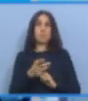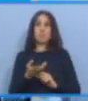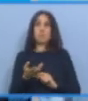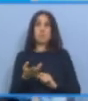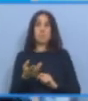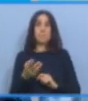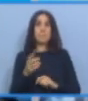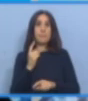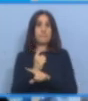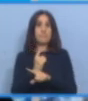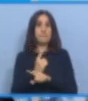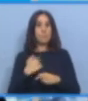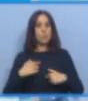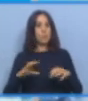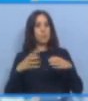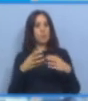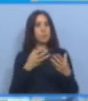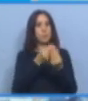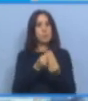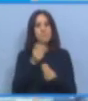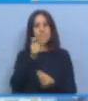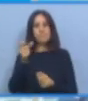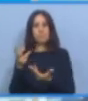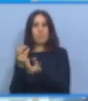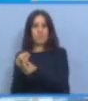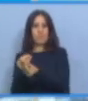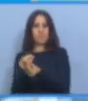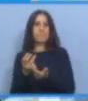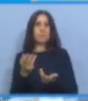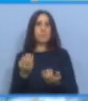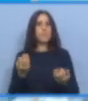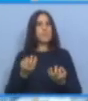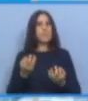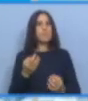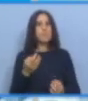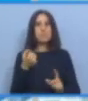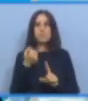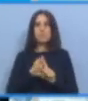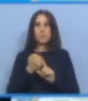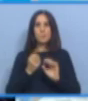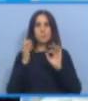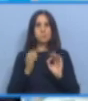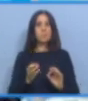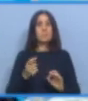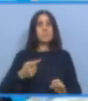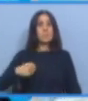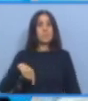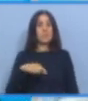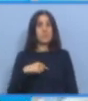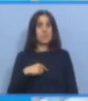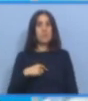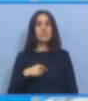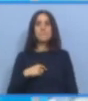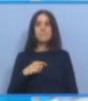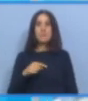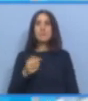e junto da minha comunidade, junto dos outros. E, portanto, é um verdadeiro desafio que nós irmos